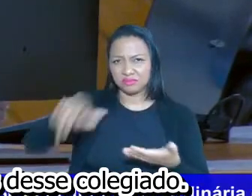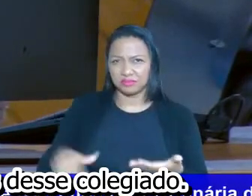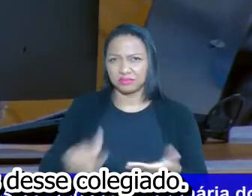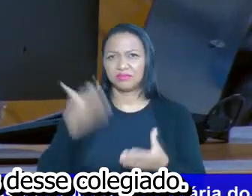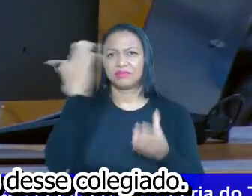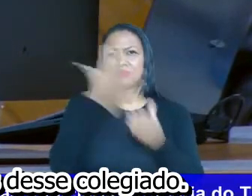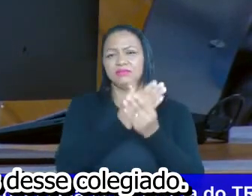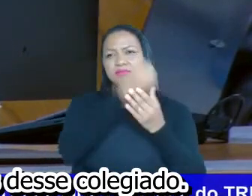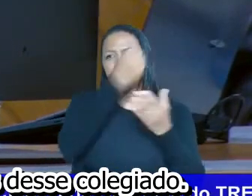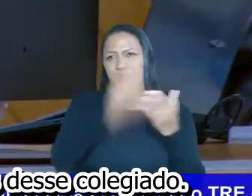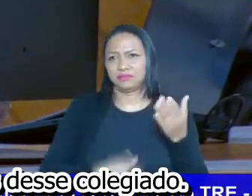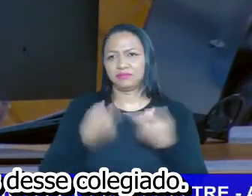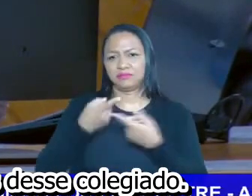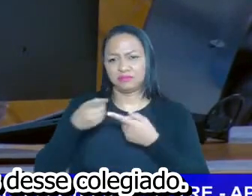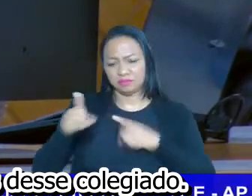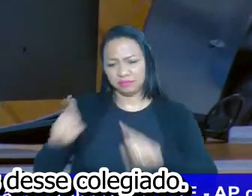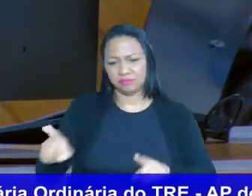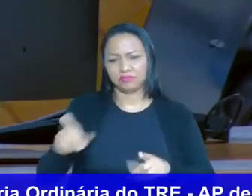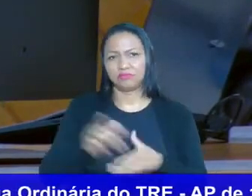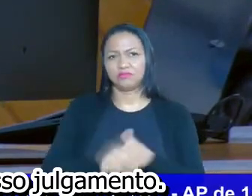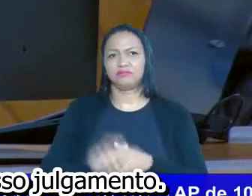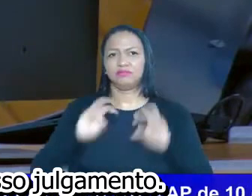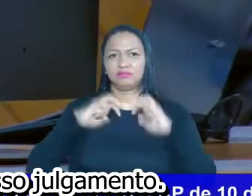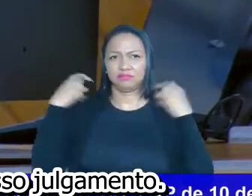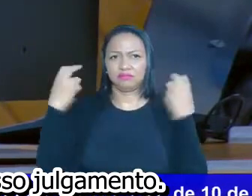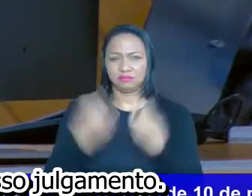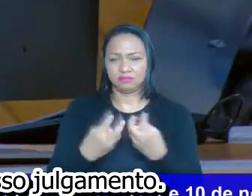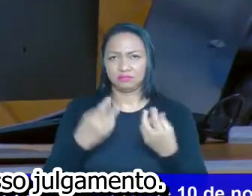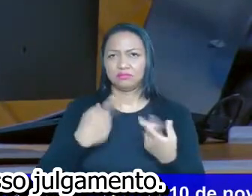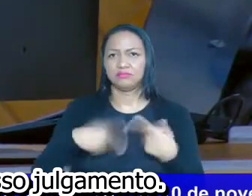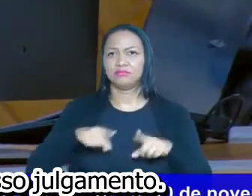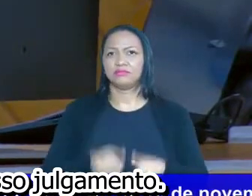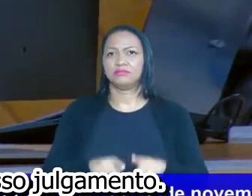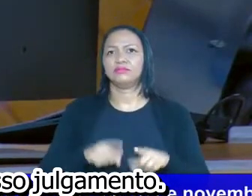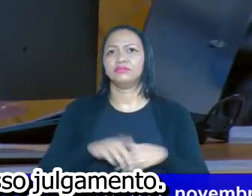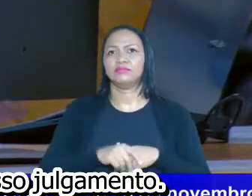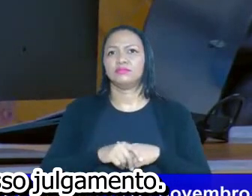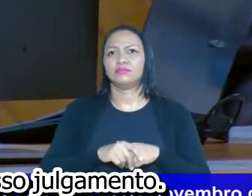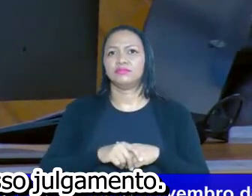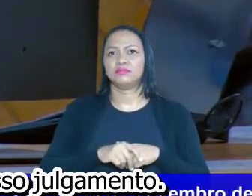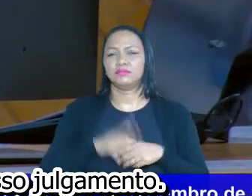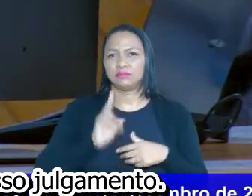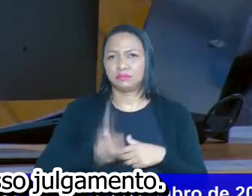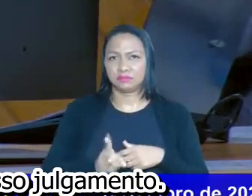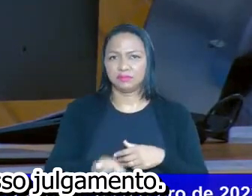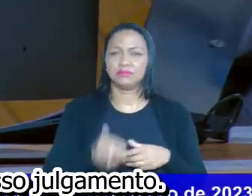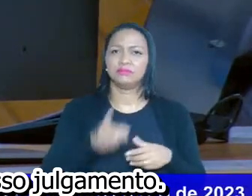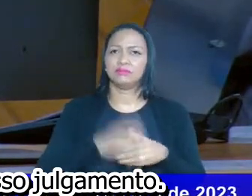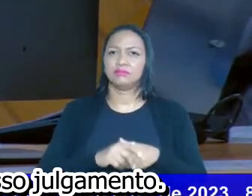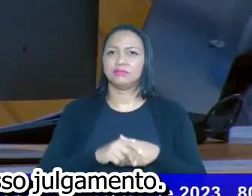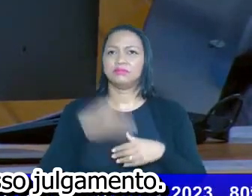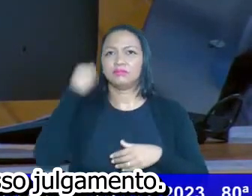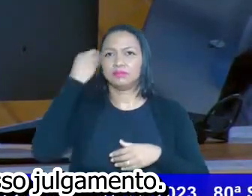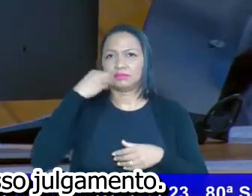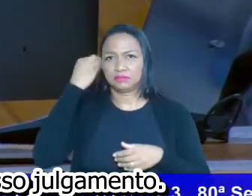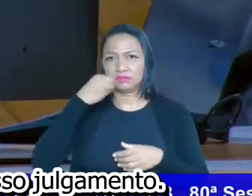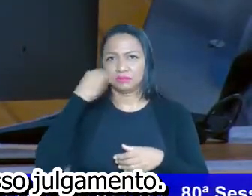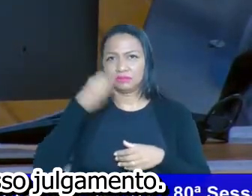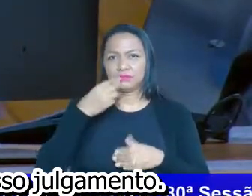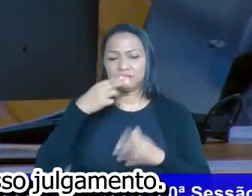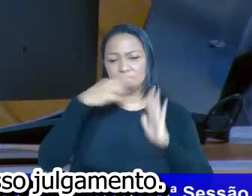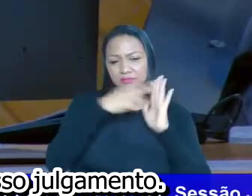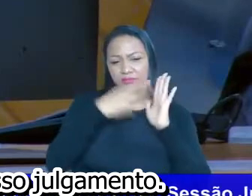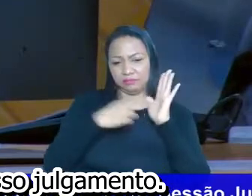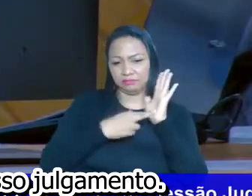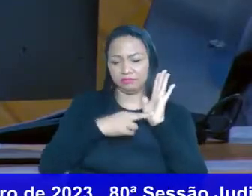sendo opostos contra as decisões desse colegiado. Então, há sempre a observância desses critérios